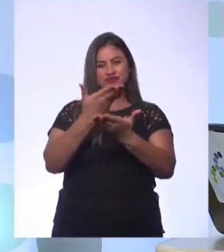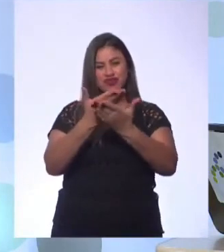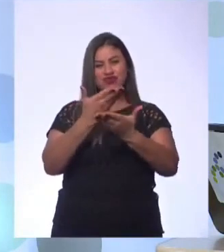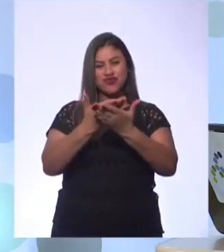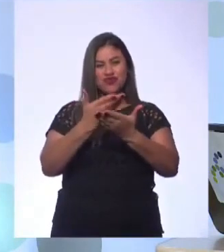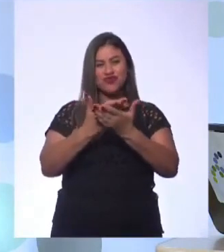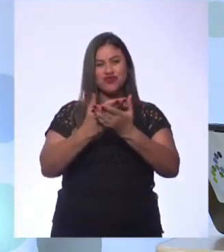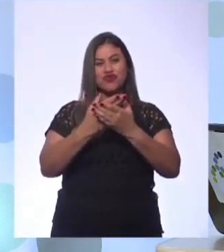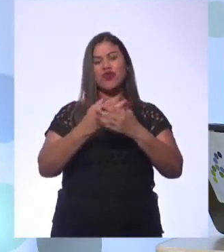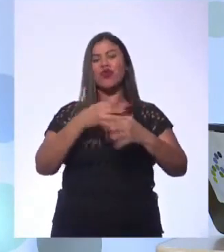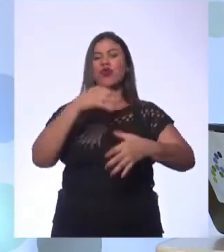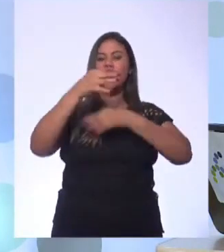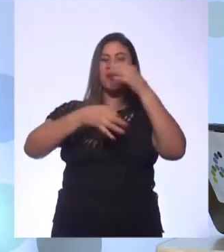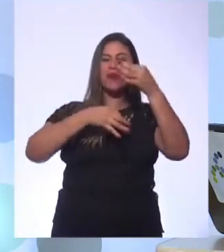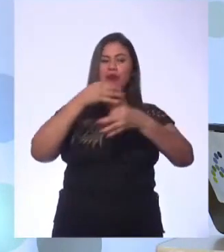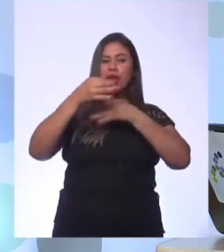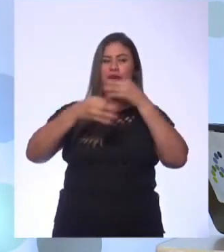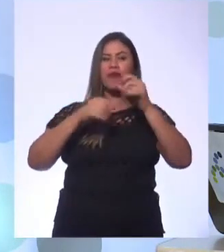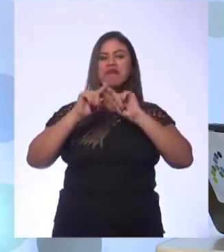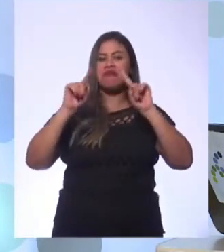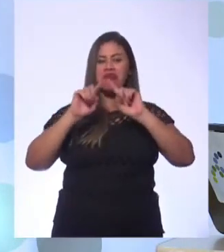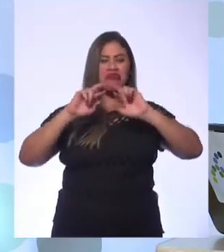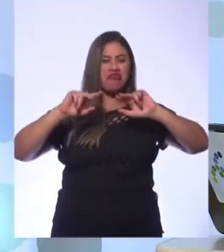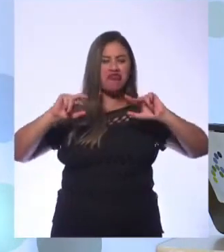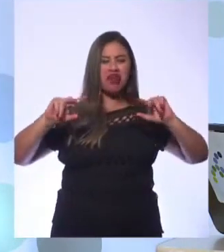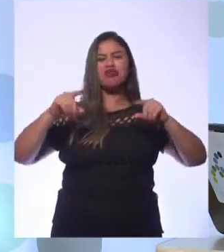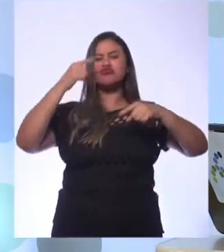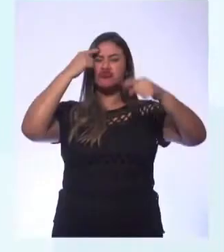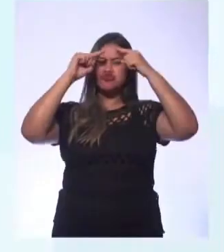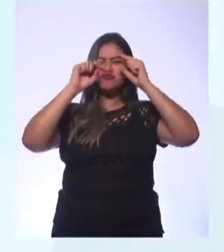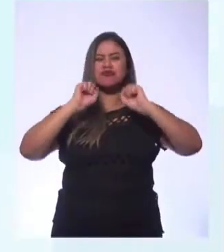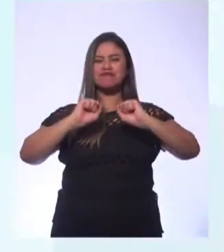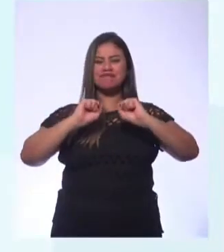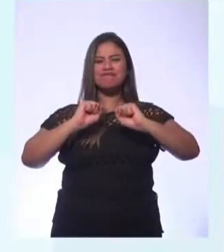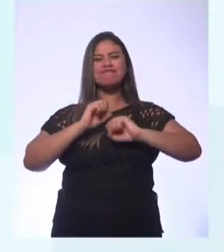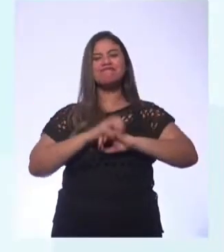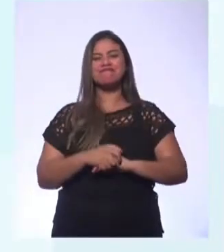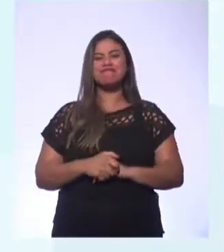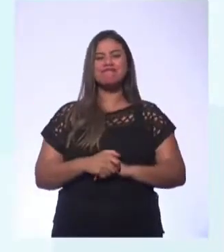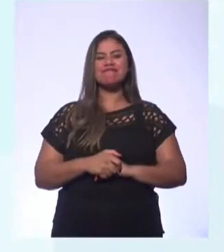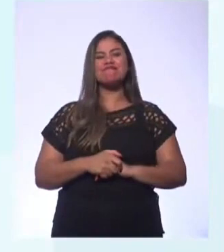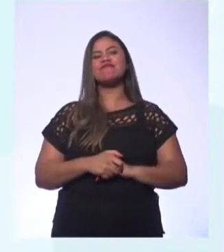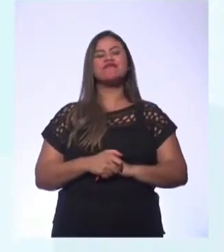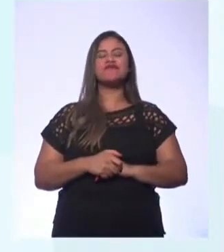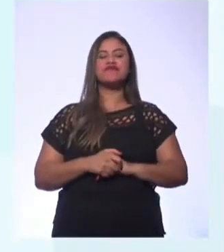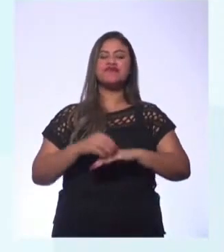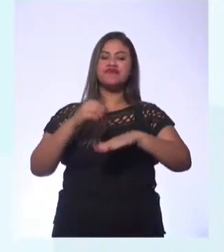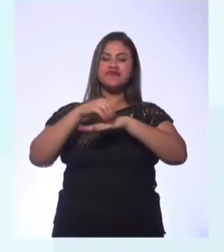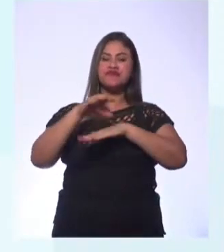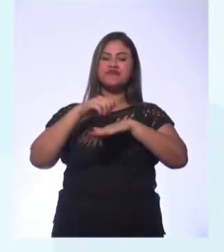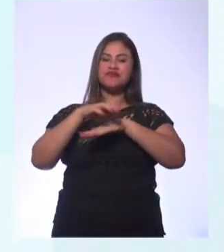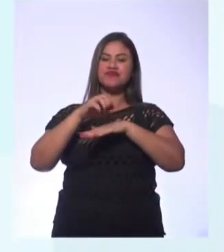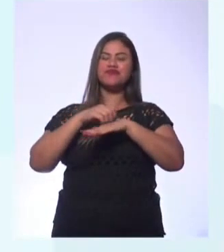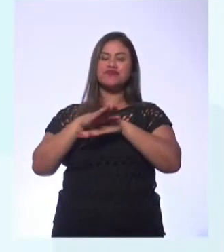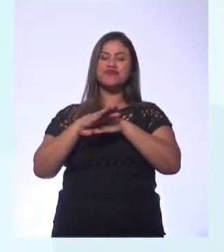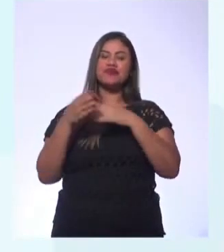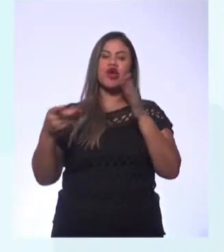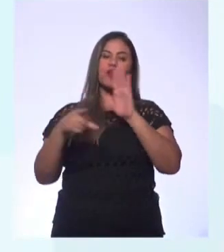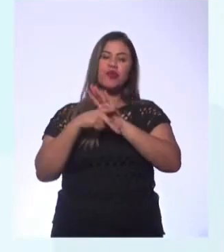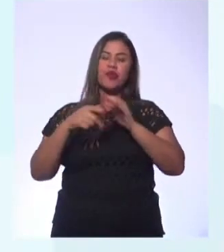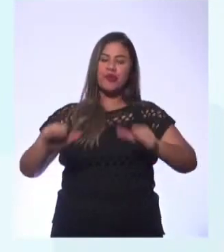aí e colocar suas sugestões, críticas, né? Suas dúvidas também, tá? E algumas sugestões aí para